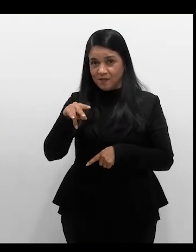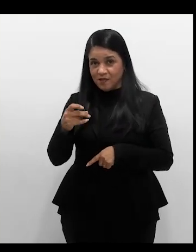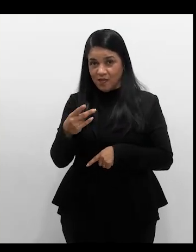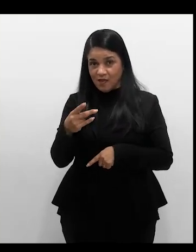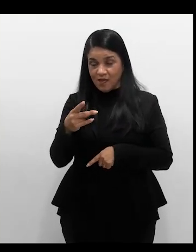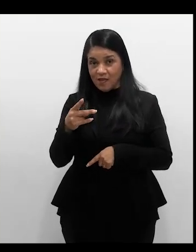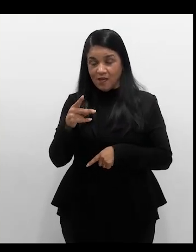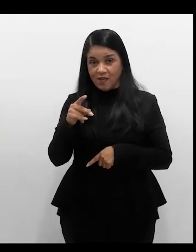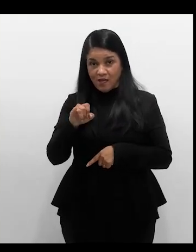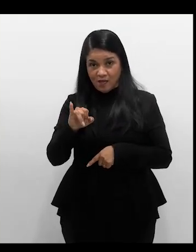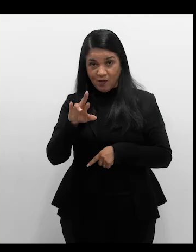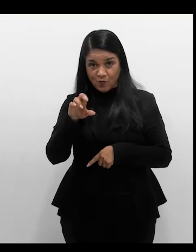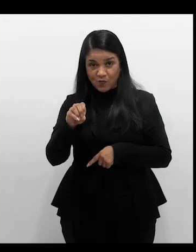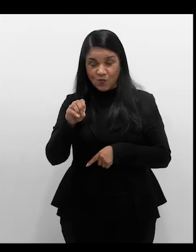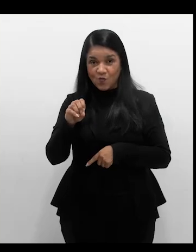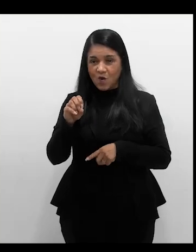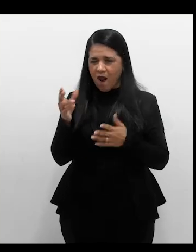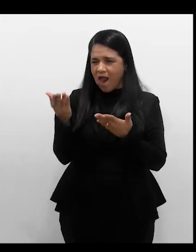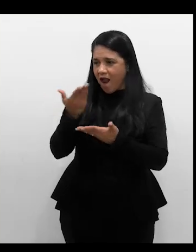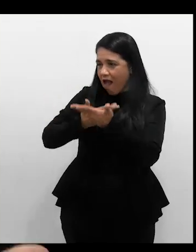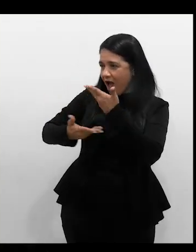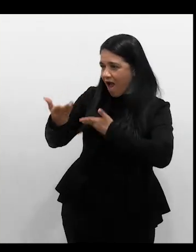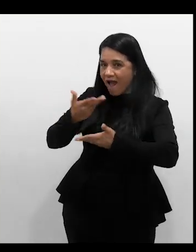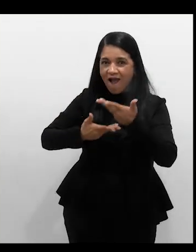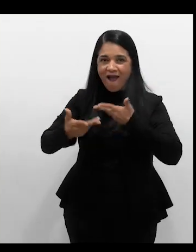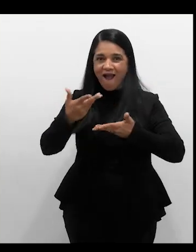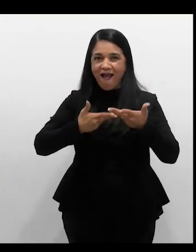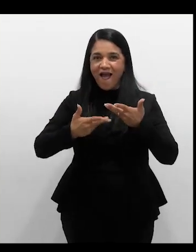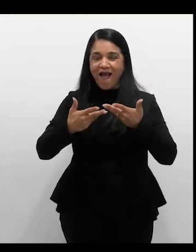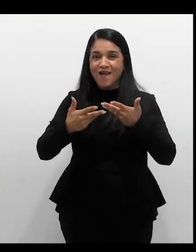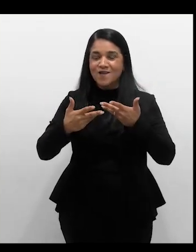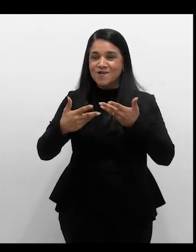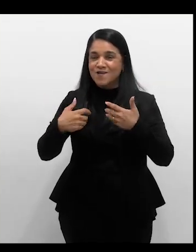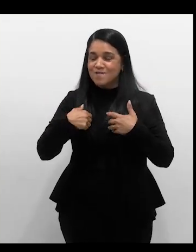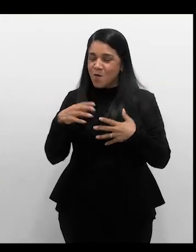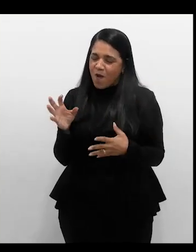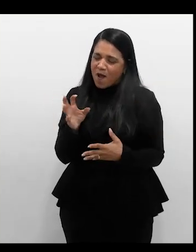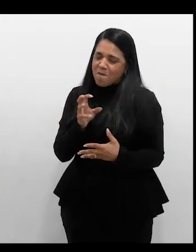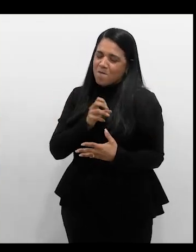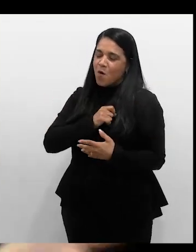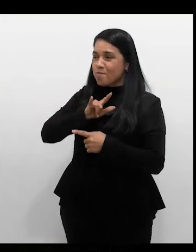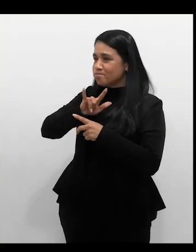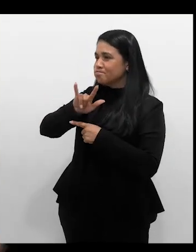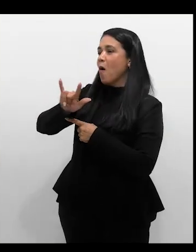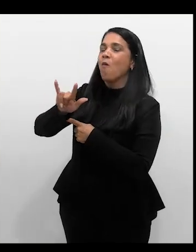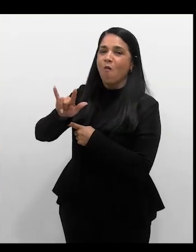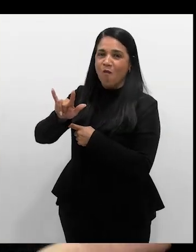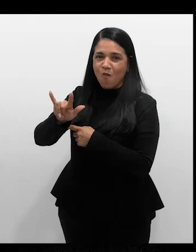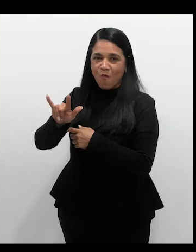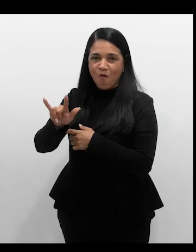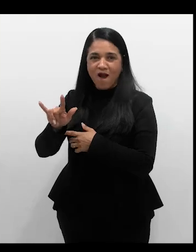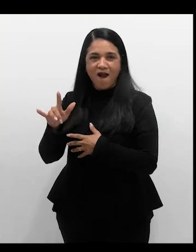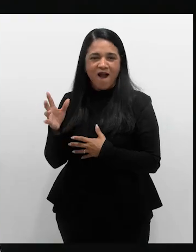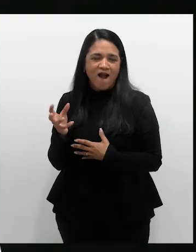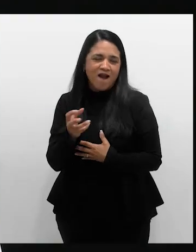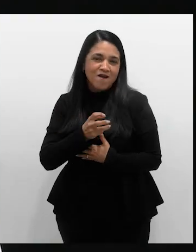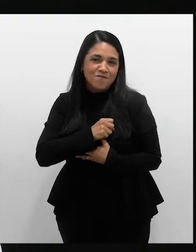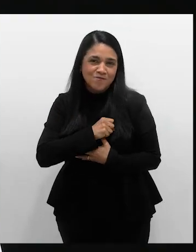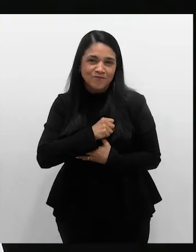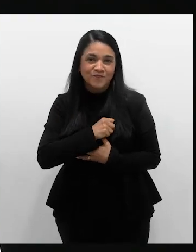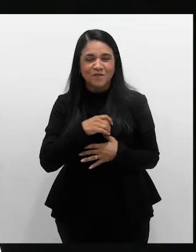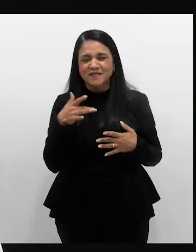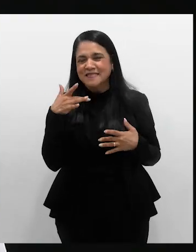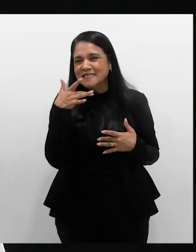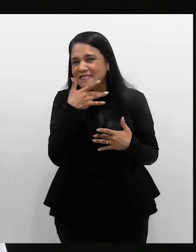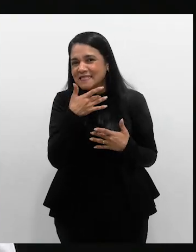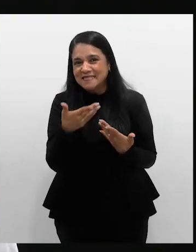né, que está ali viva, com o olho vibrante em cena, isso me comove muito mais, e meu amor por ela é muito maior. E é uma delícia, né?